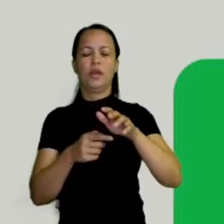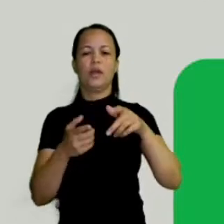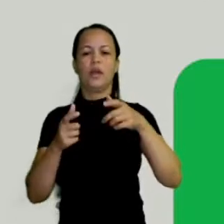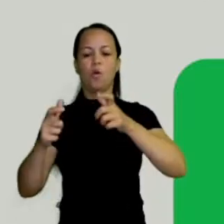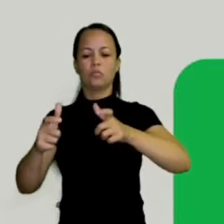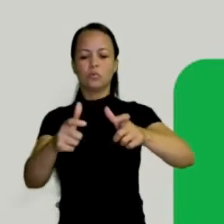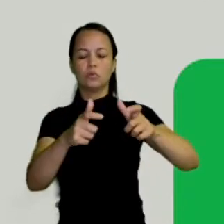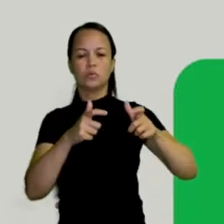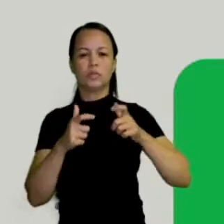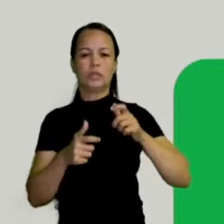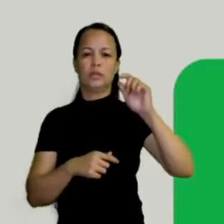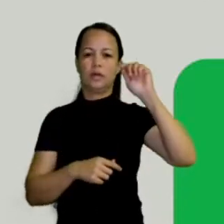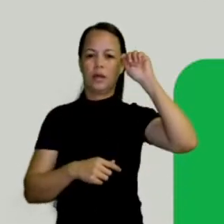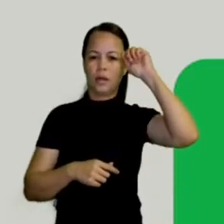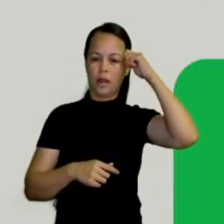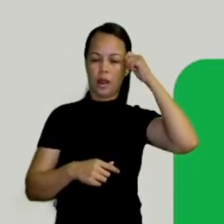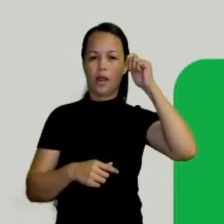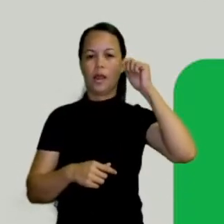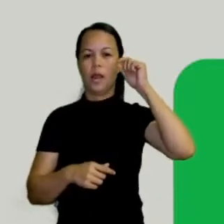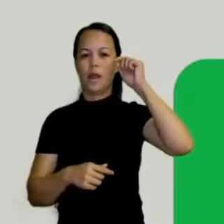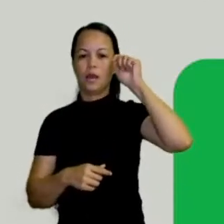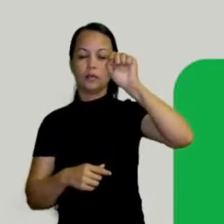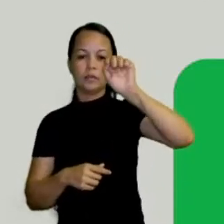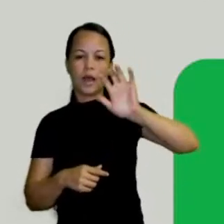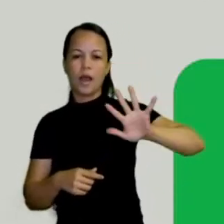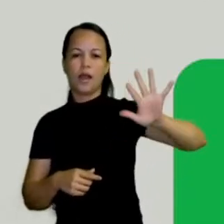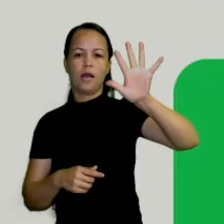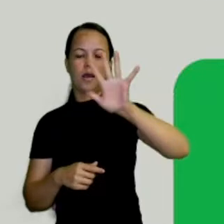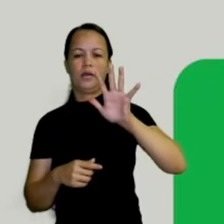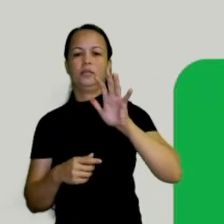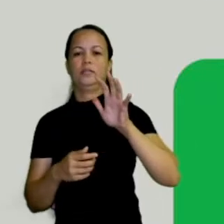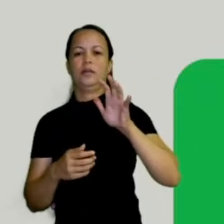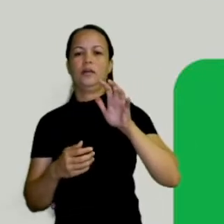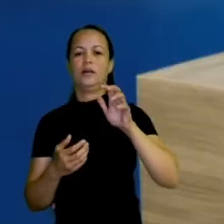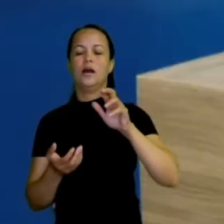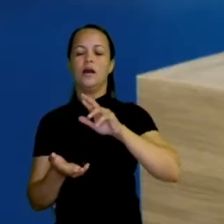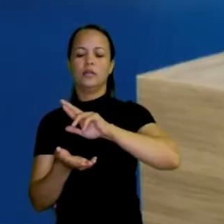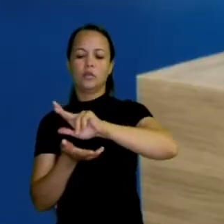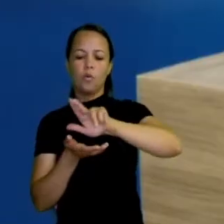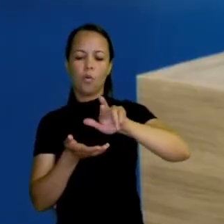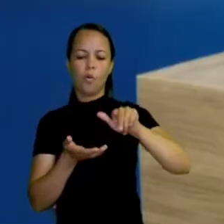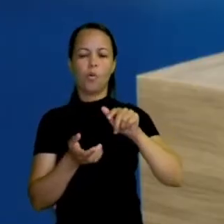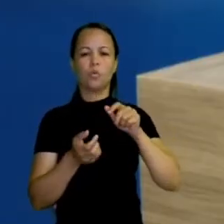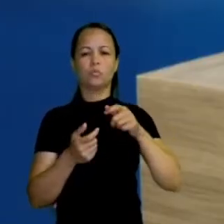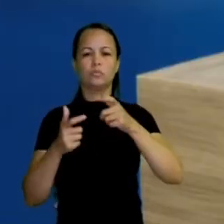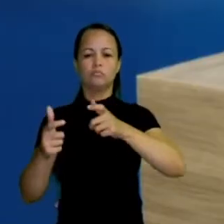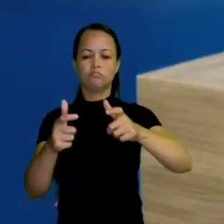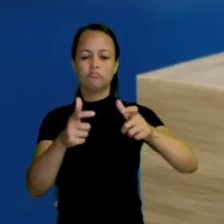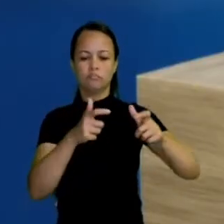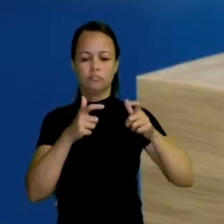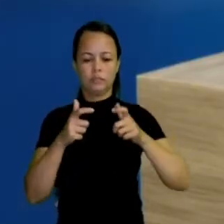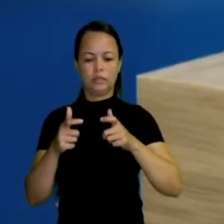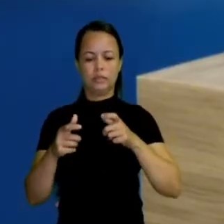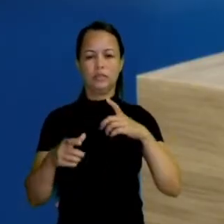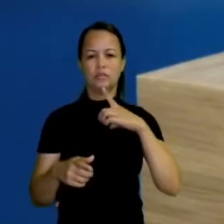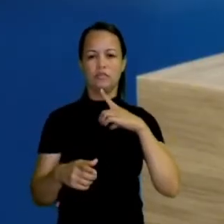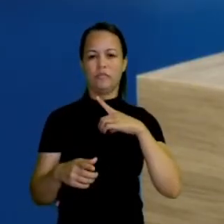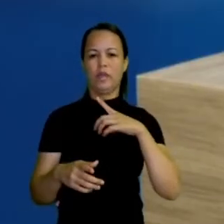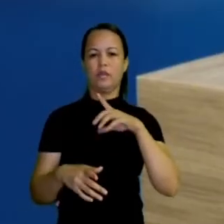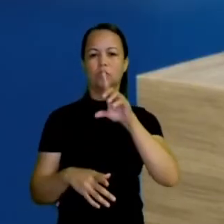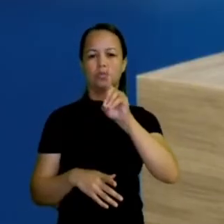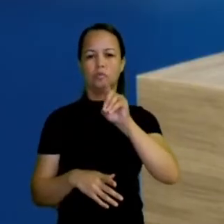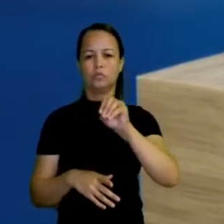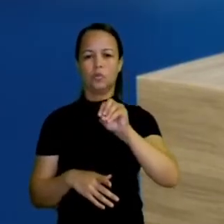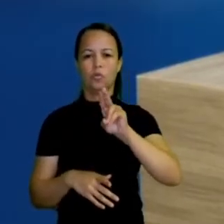por outros povos. Então, todos os territórios que tiveram algum tipo de dominação